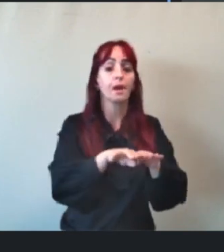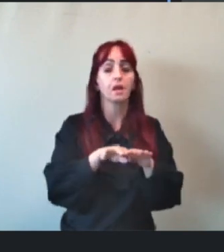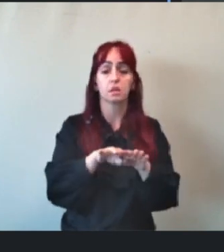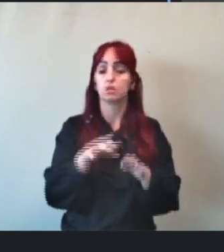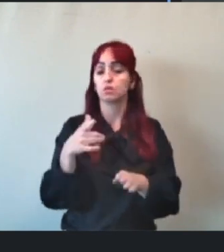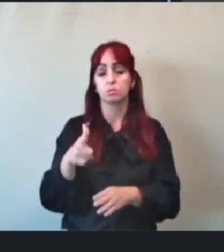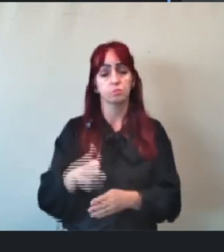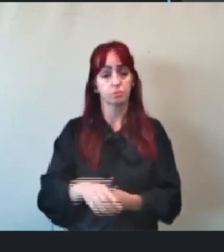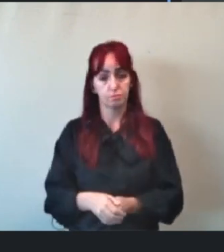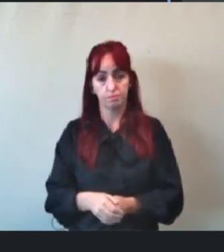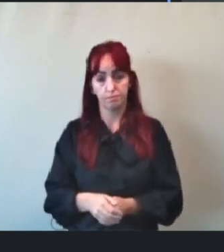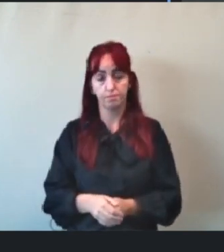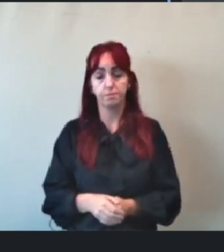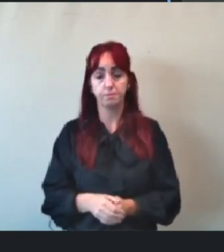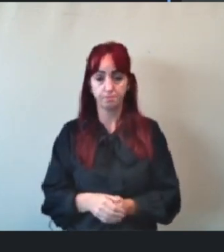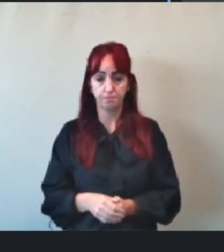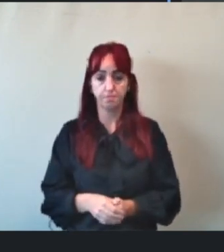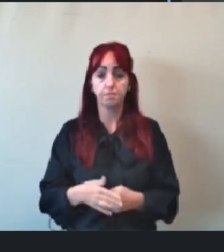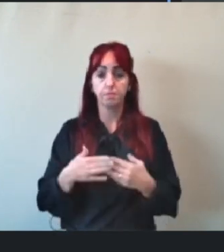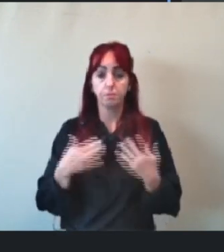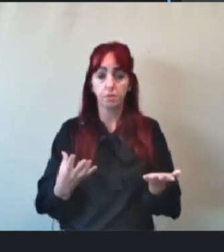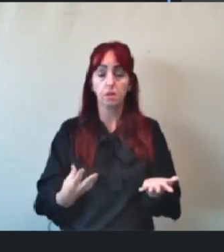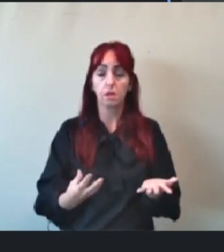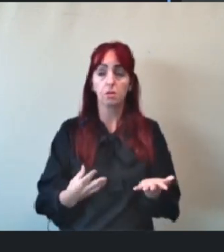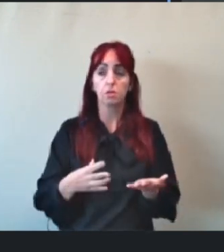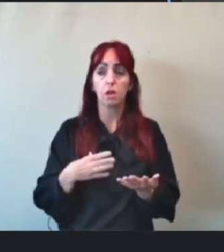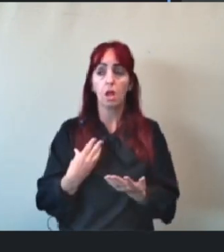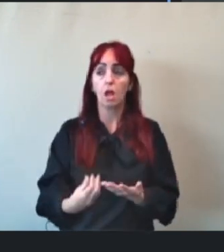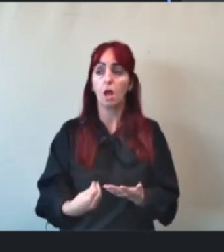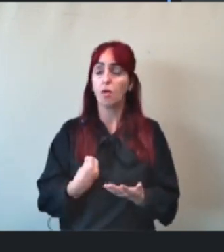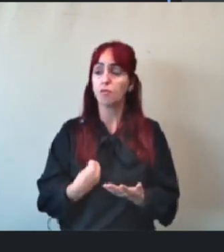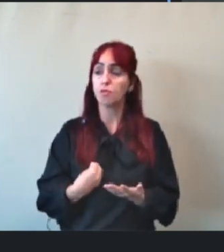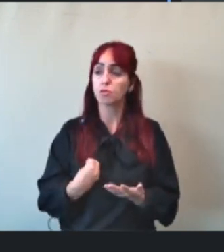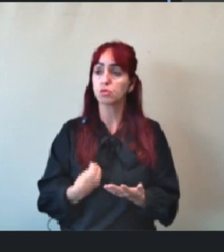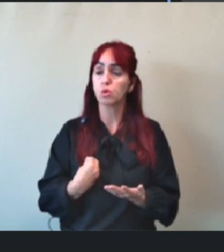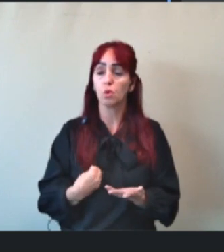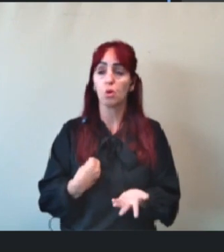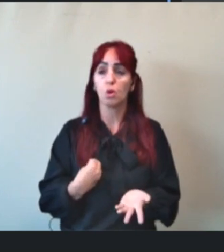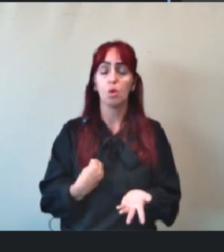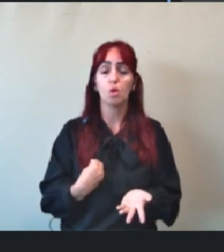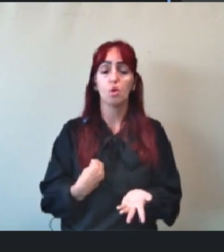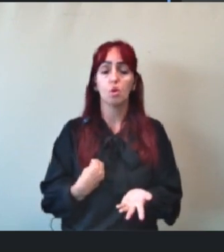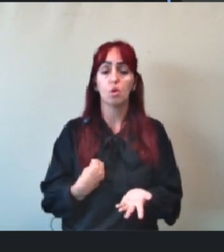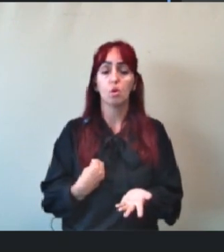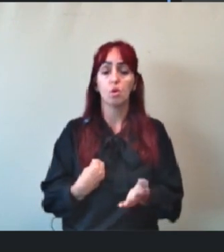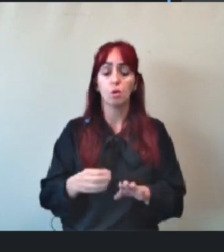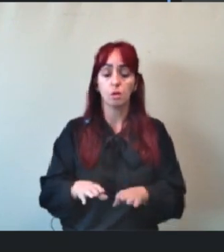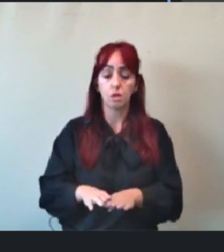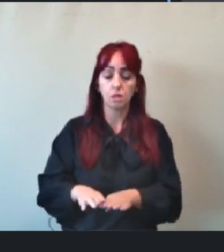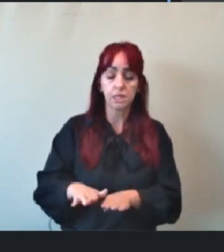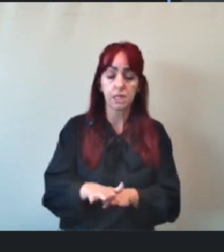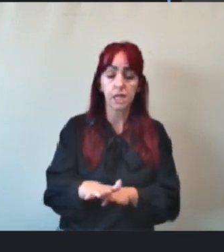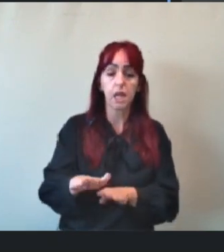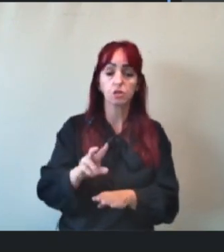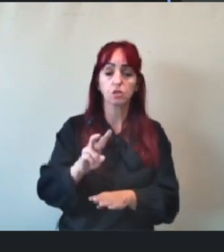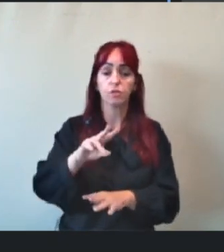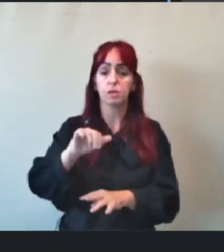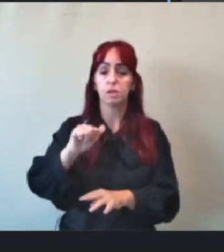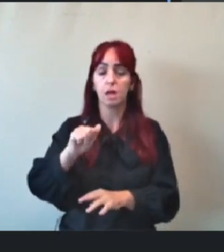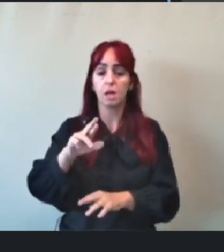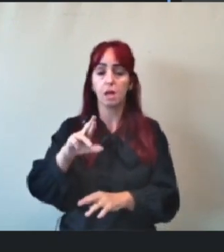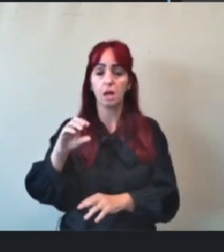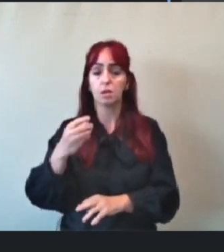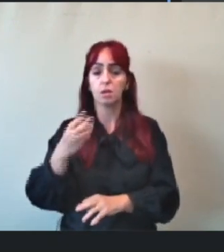ela funciona na maior parte do trecho viário com